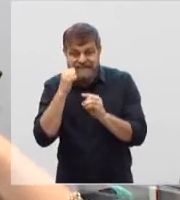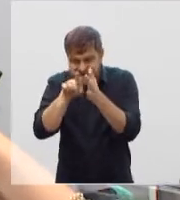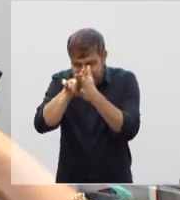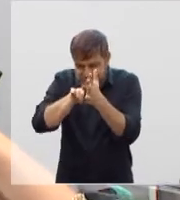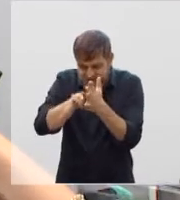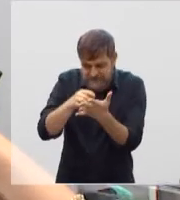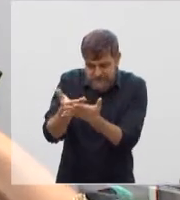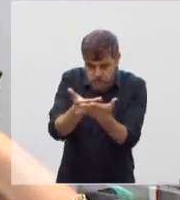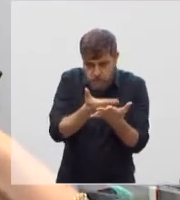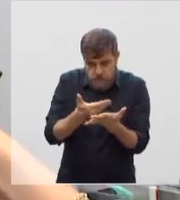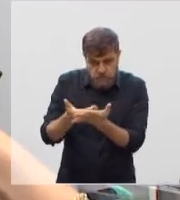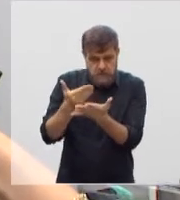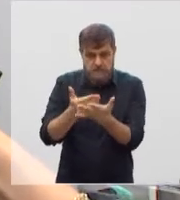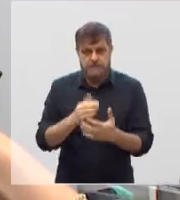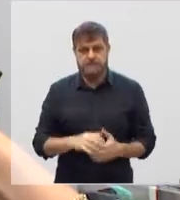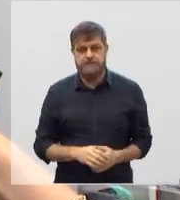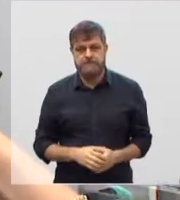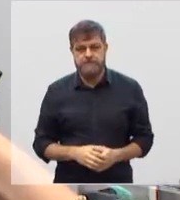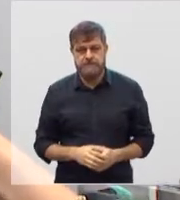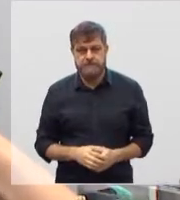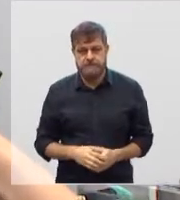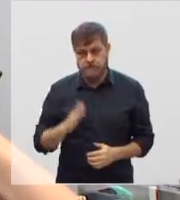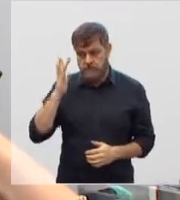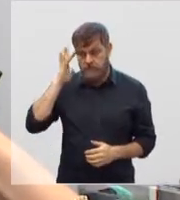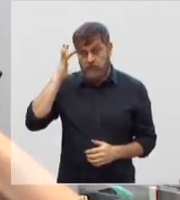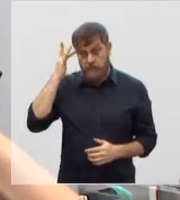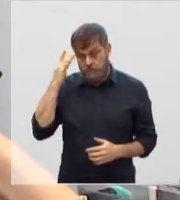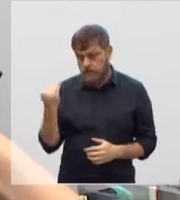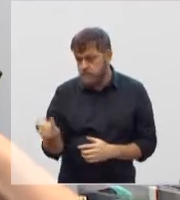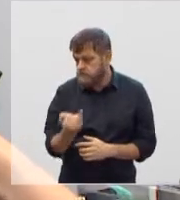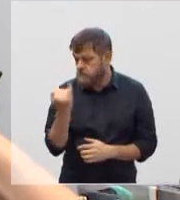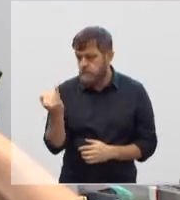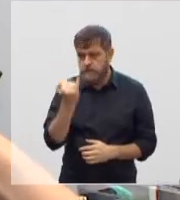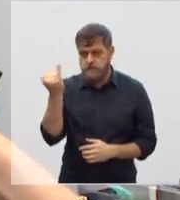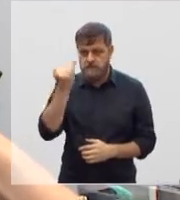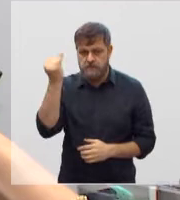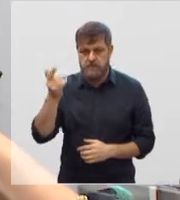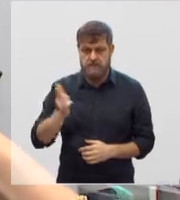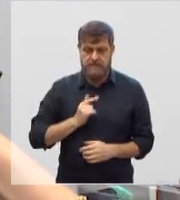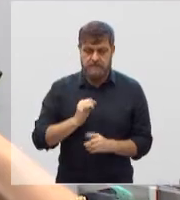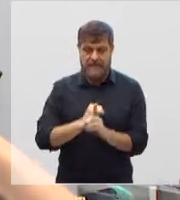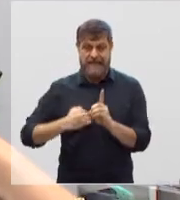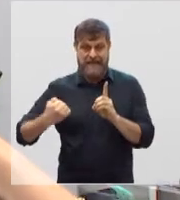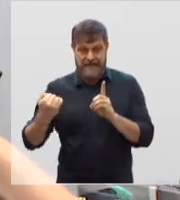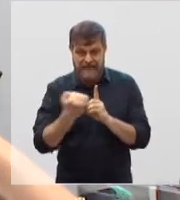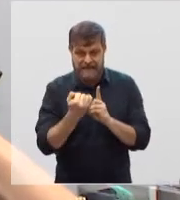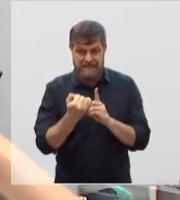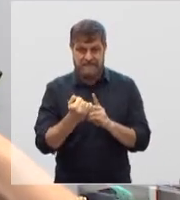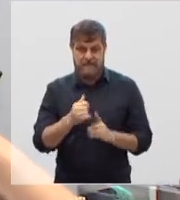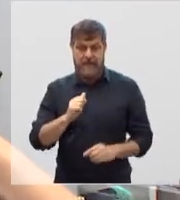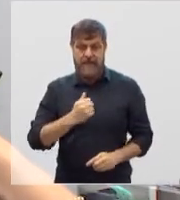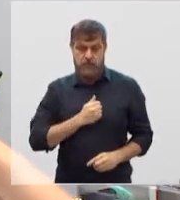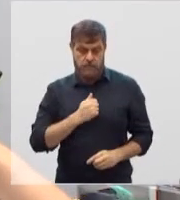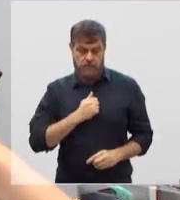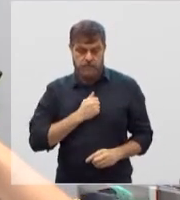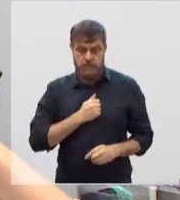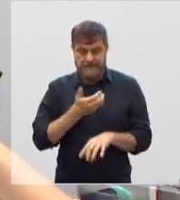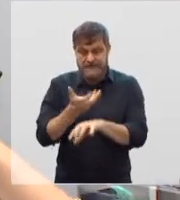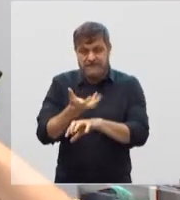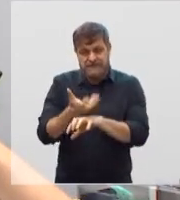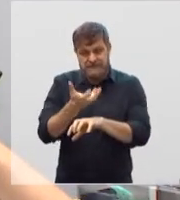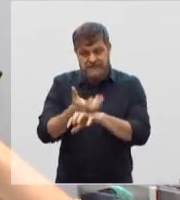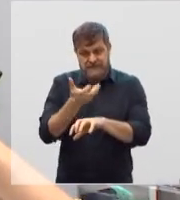estudam a ciência da sociedade, né? Eu acho extremamente relevante, mas tanto a sociologia como a